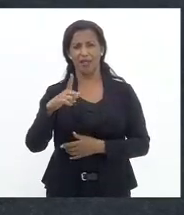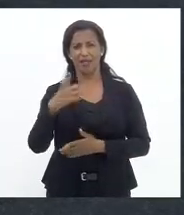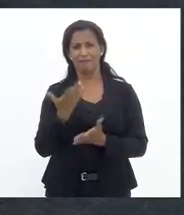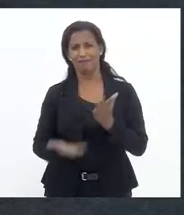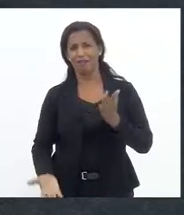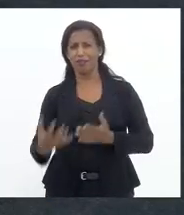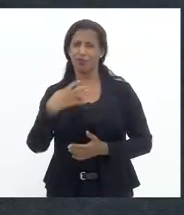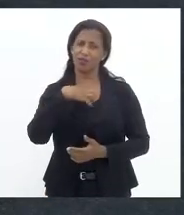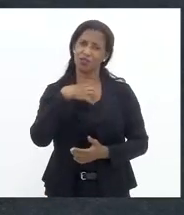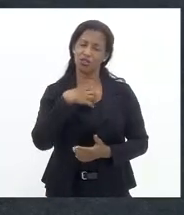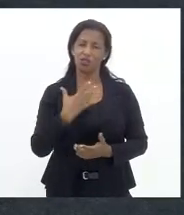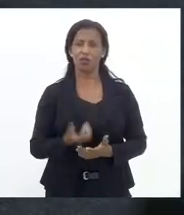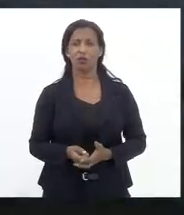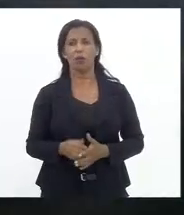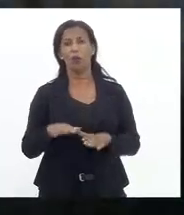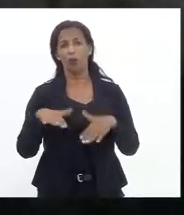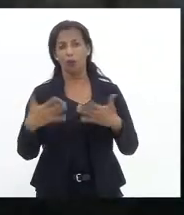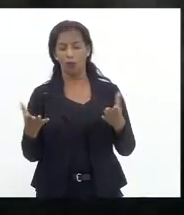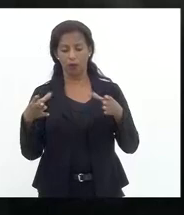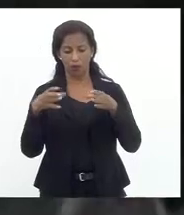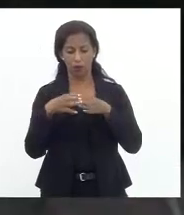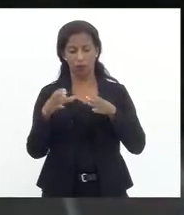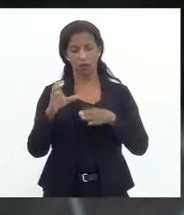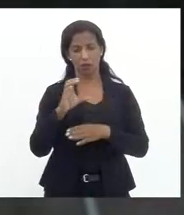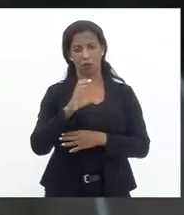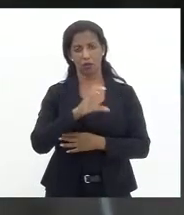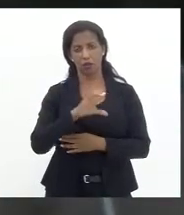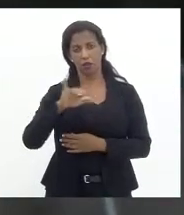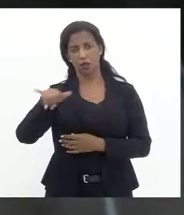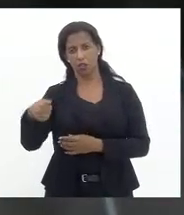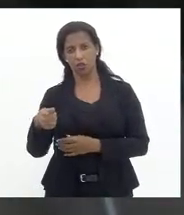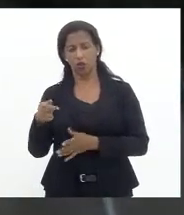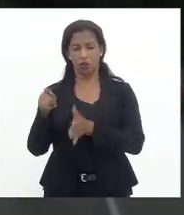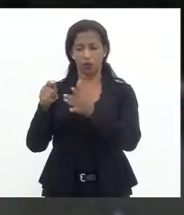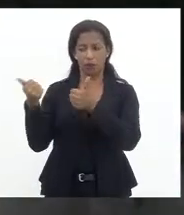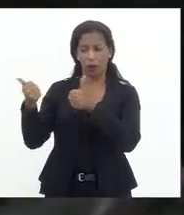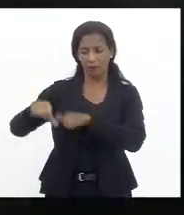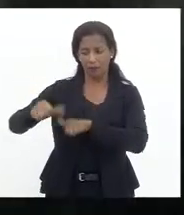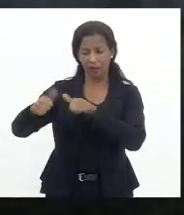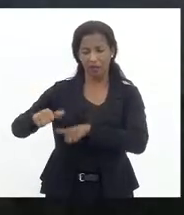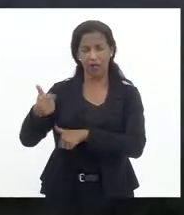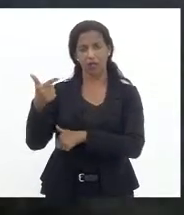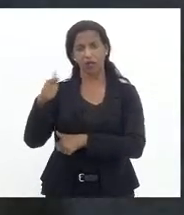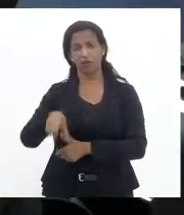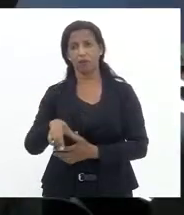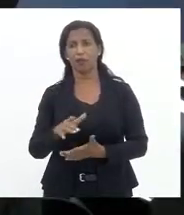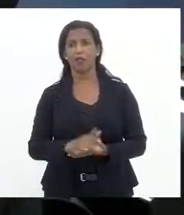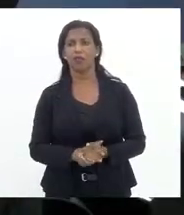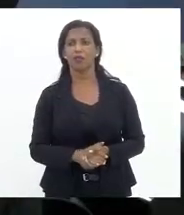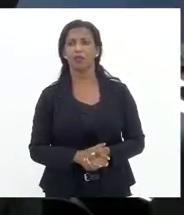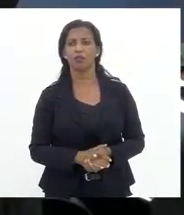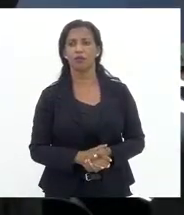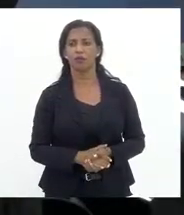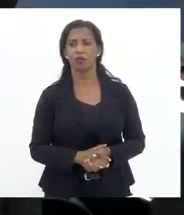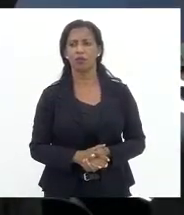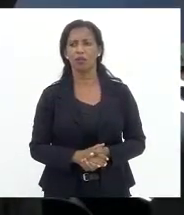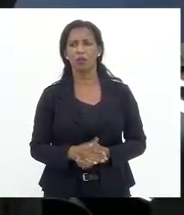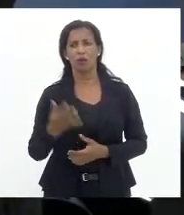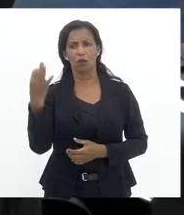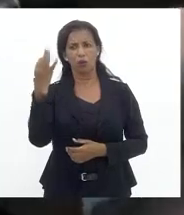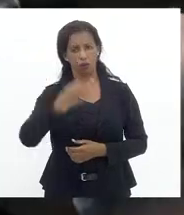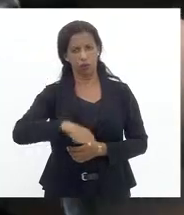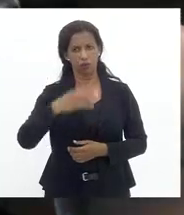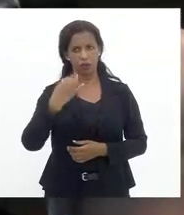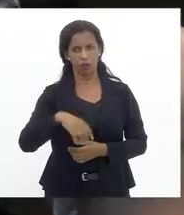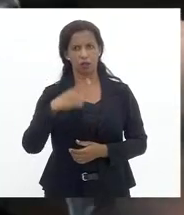sentido. Depois, quando a Comissão de Constituição for avaliar novamente, com certeza